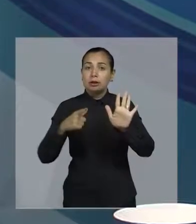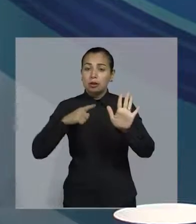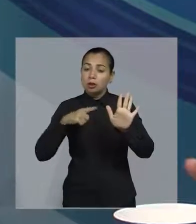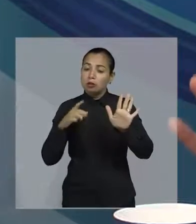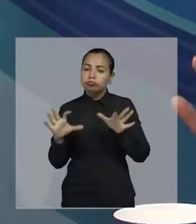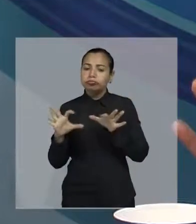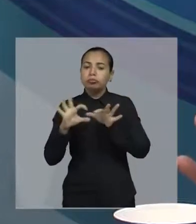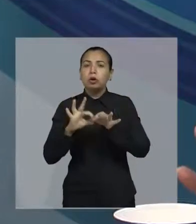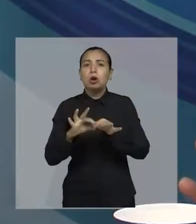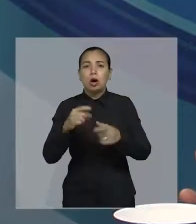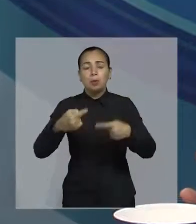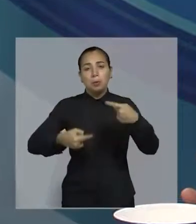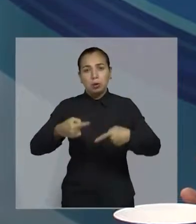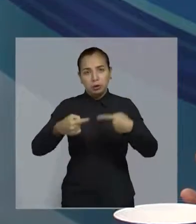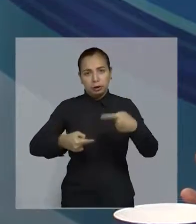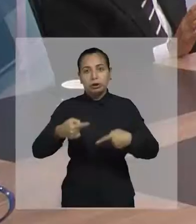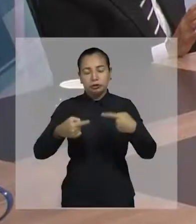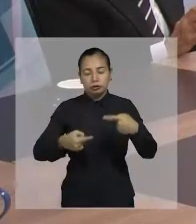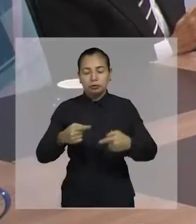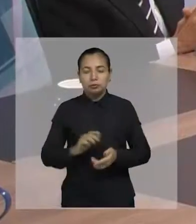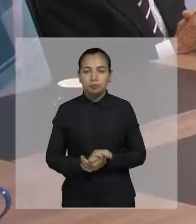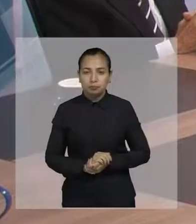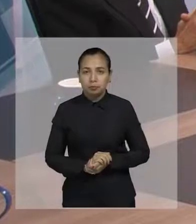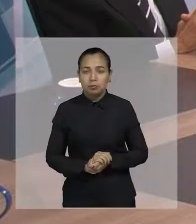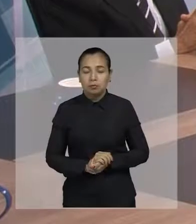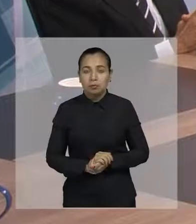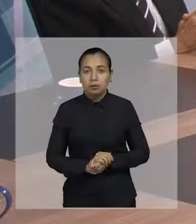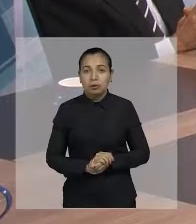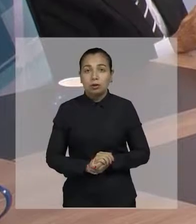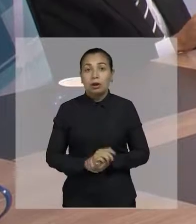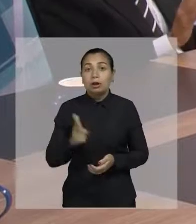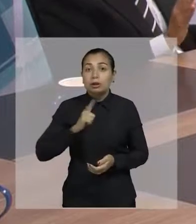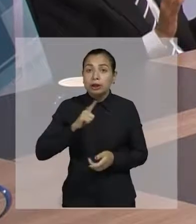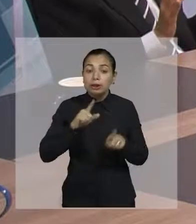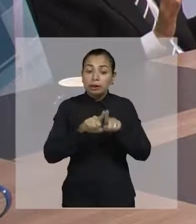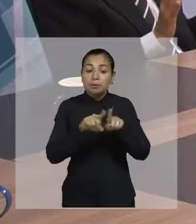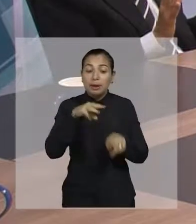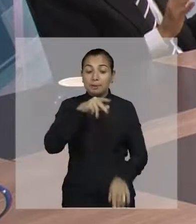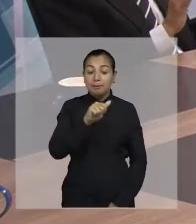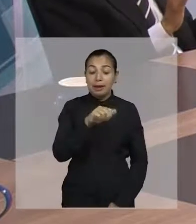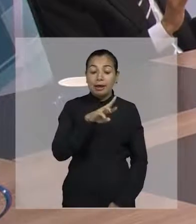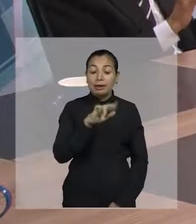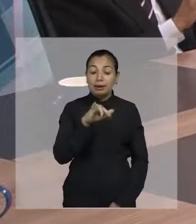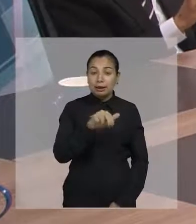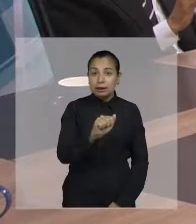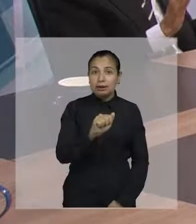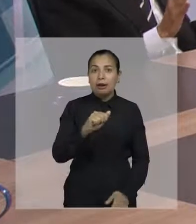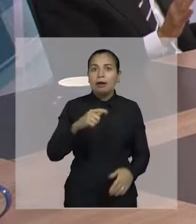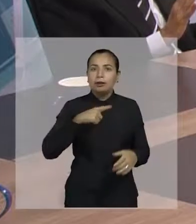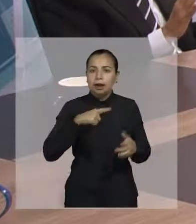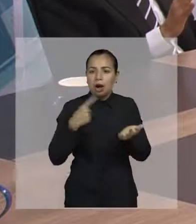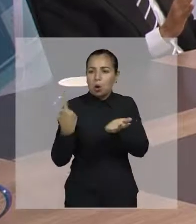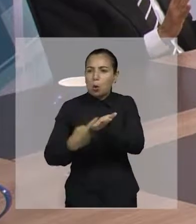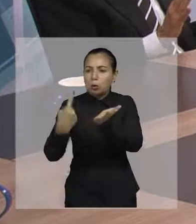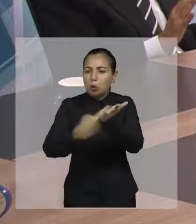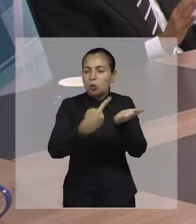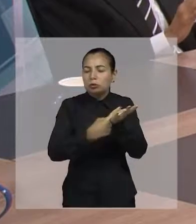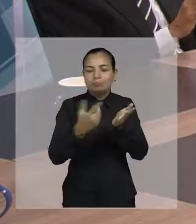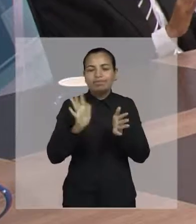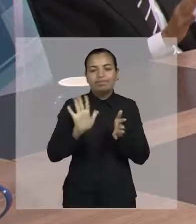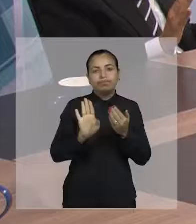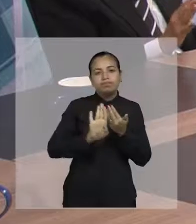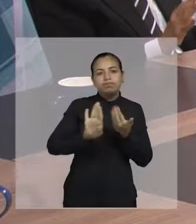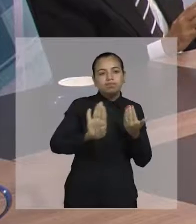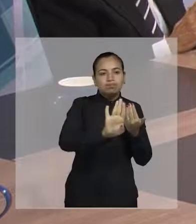política porque ele está há muito tempo sem mandato, né? E, por outro lado, Marina também está se mantendo longe dos acordos e